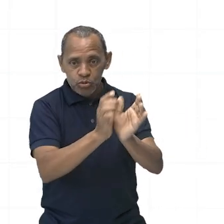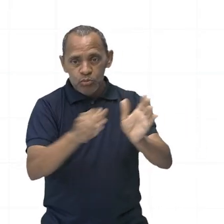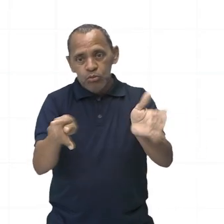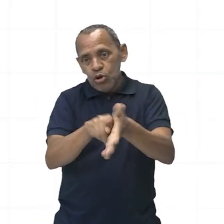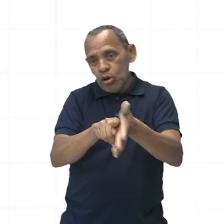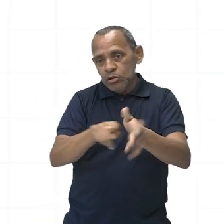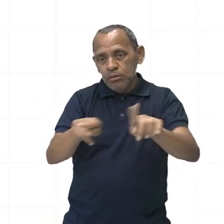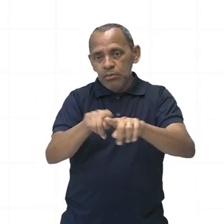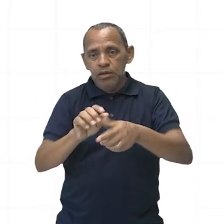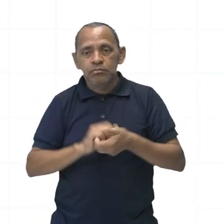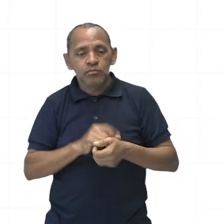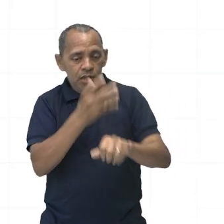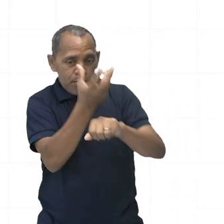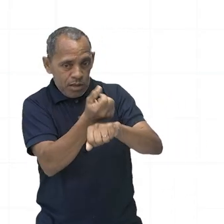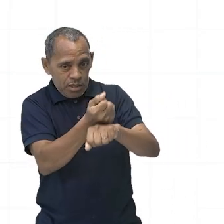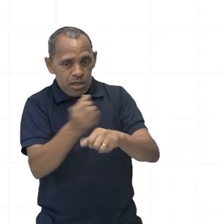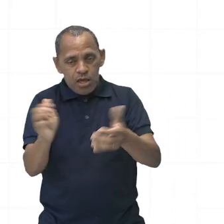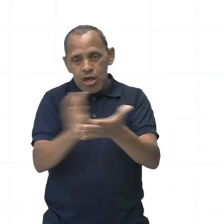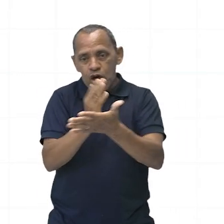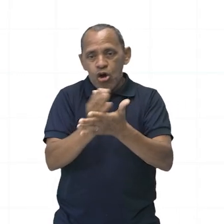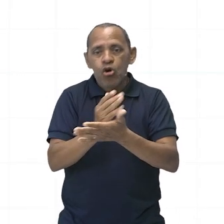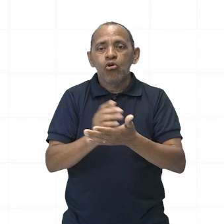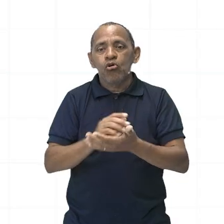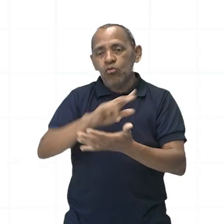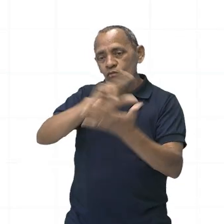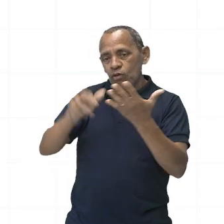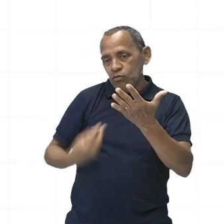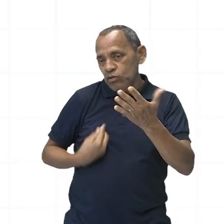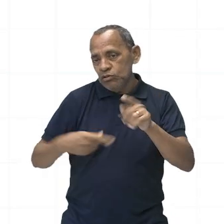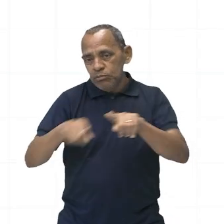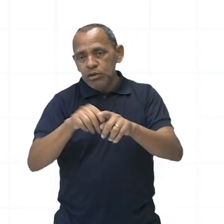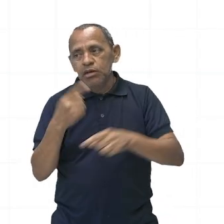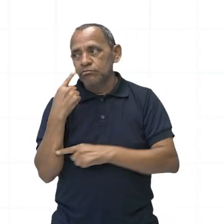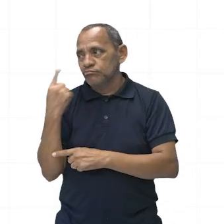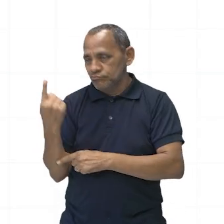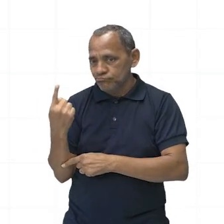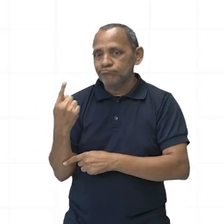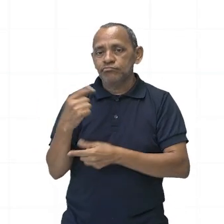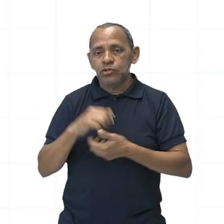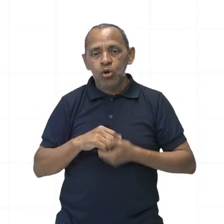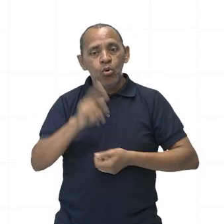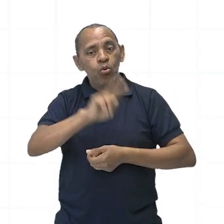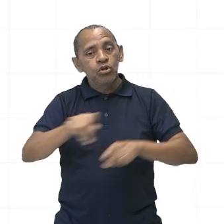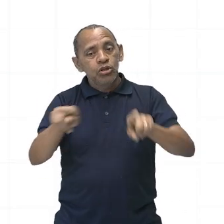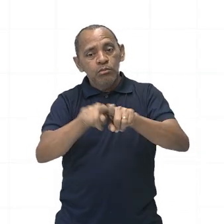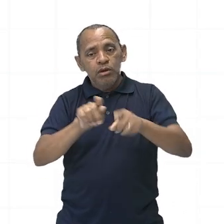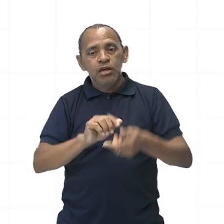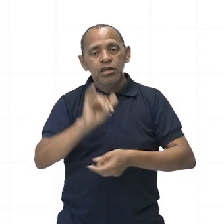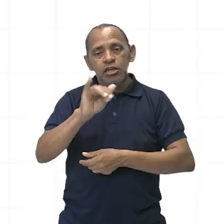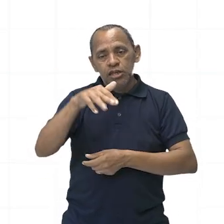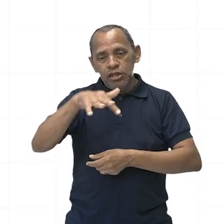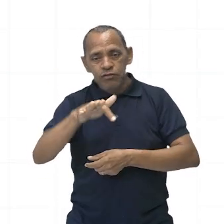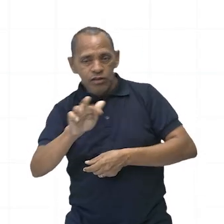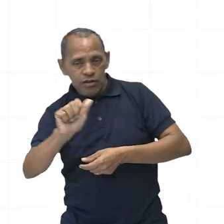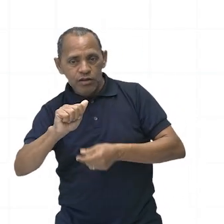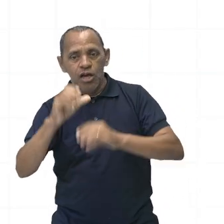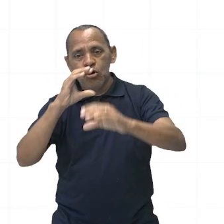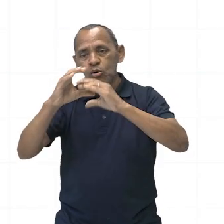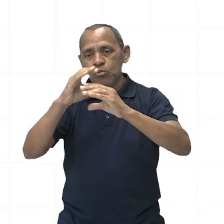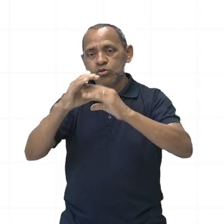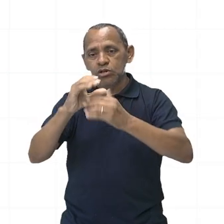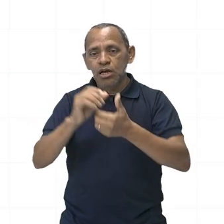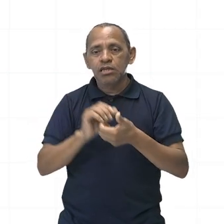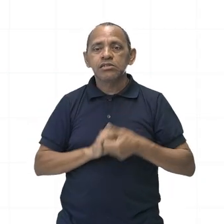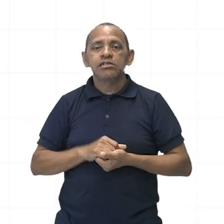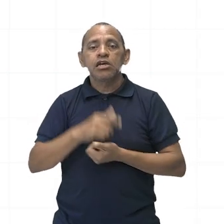Já as baleias, algumas espécies, como as baleias fin, também usam infrassom para comunicação subaquática a grandes